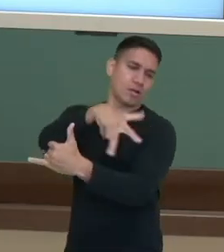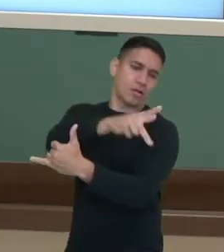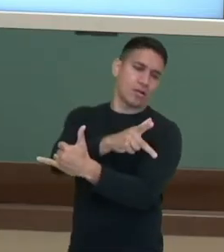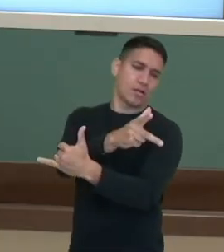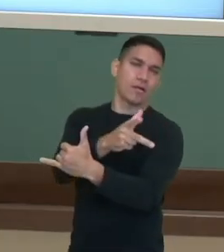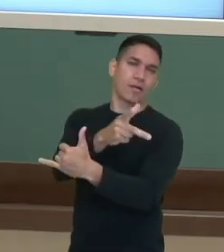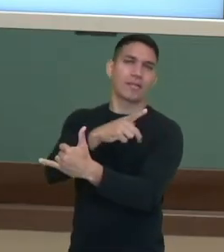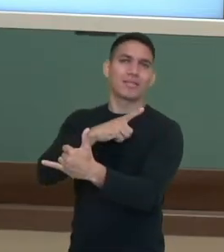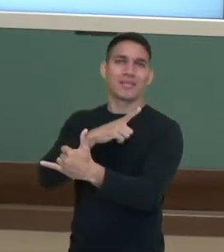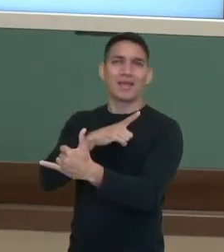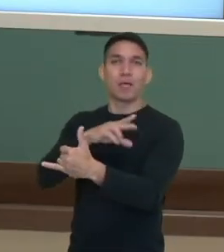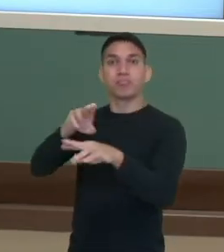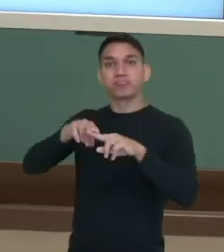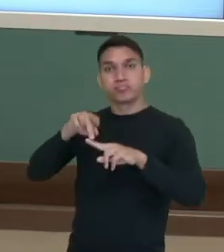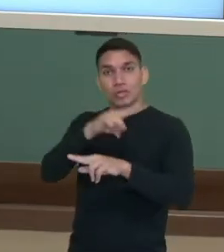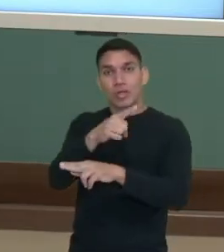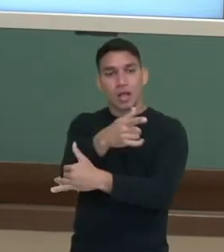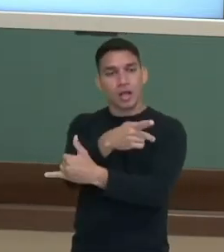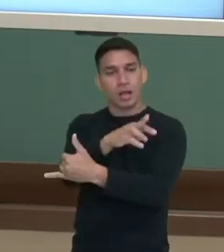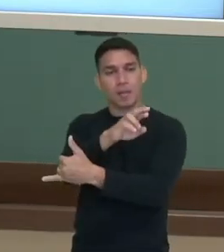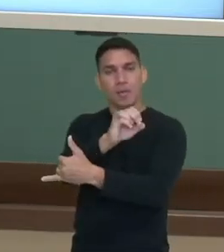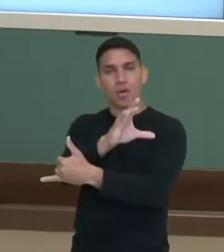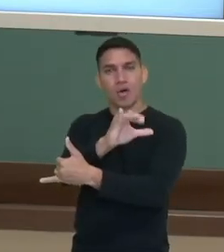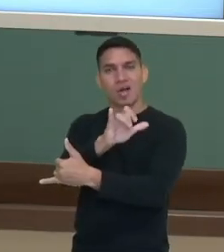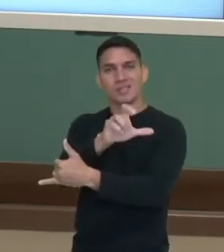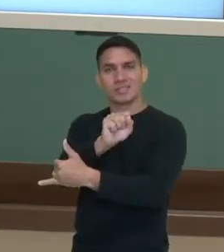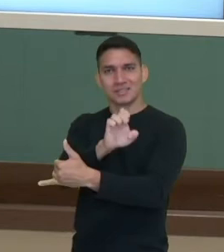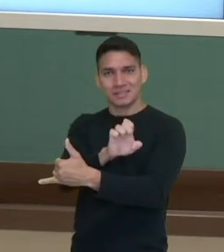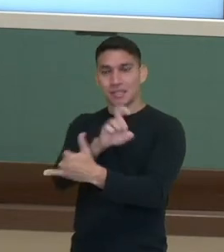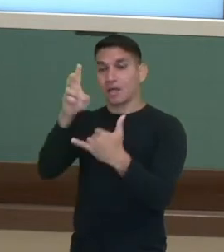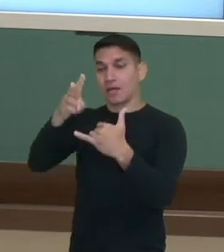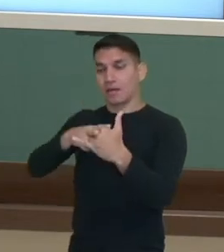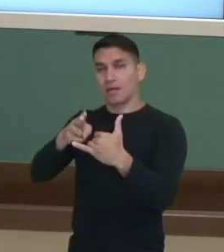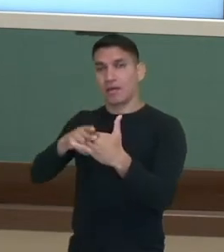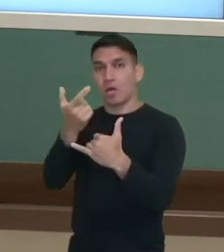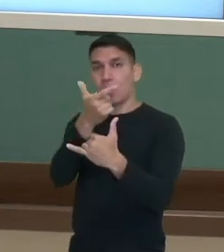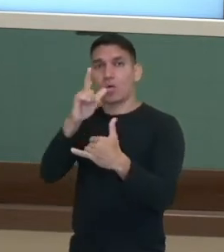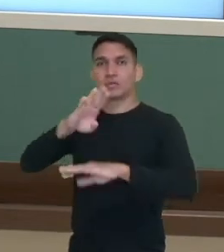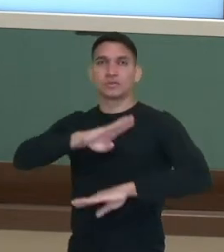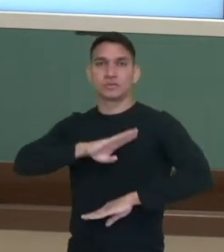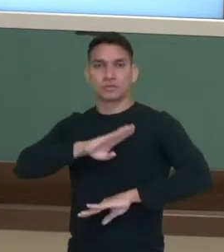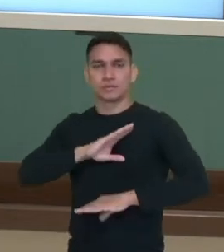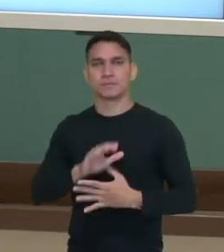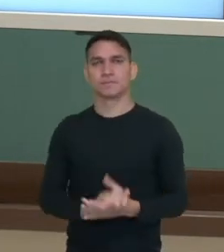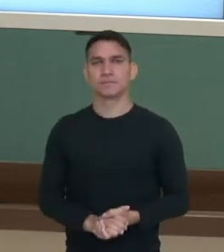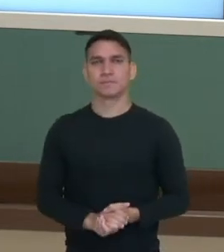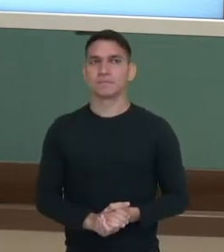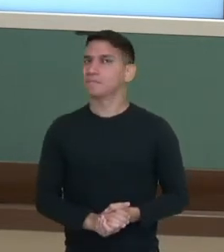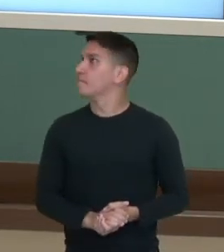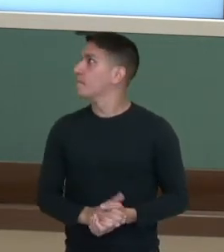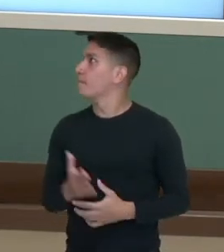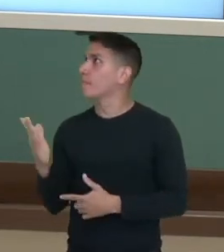pronome oblíquo. Pronome relativo, pronome oblíquo e o verbo. Outra situação de próclise. E o pronome indefinido, que pode